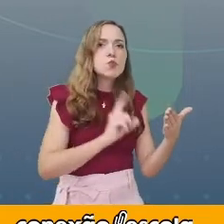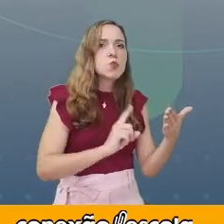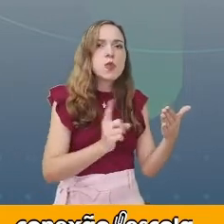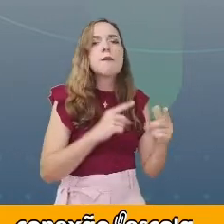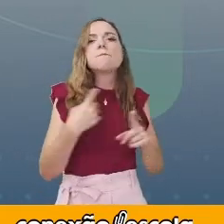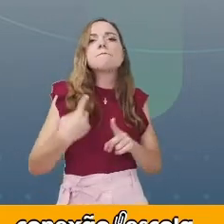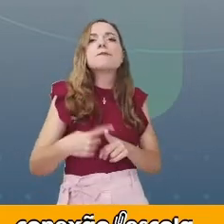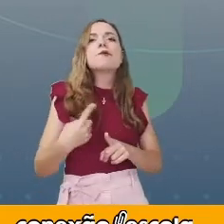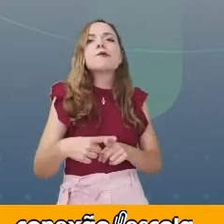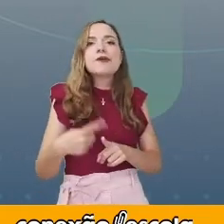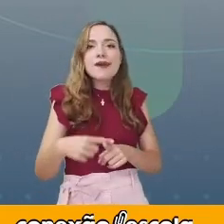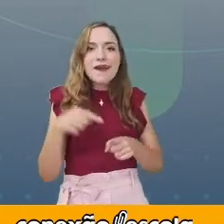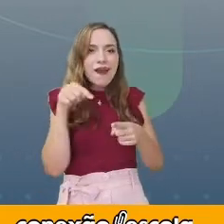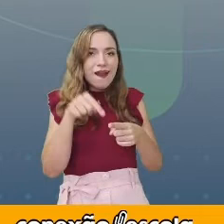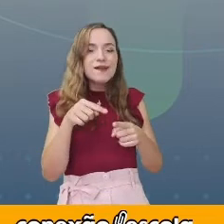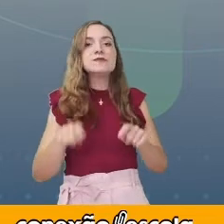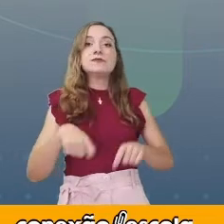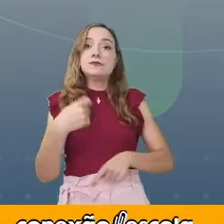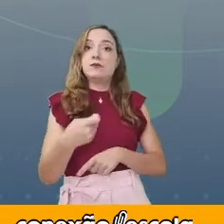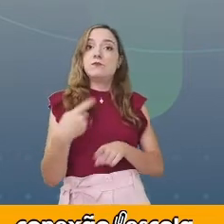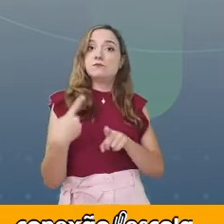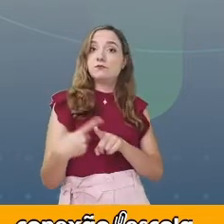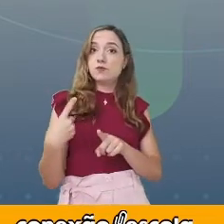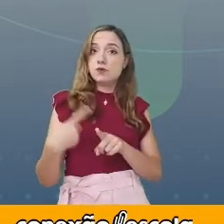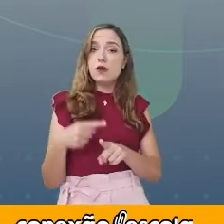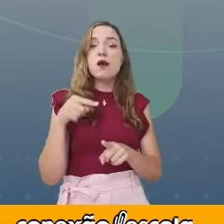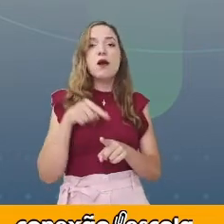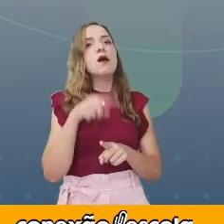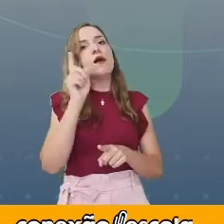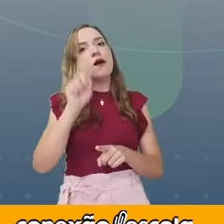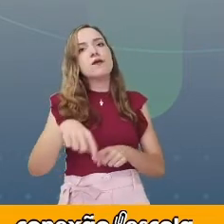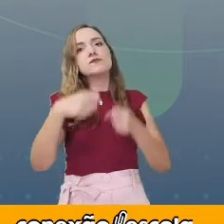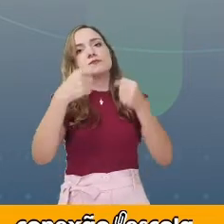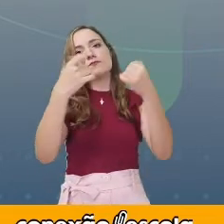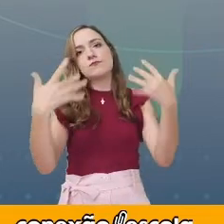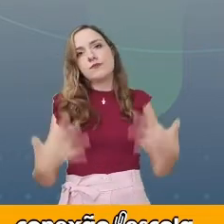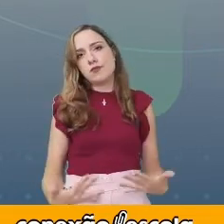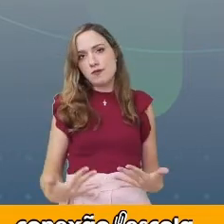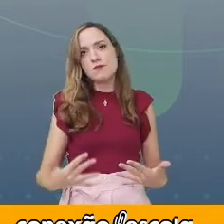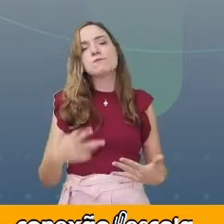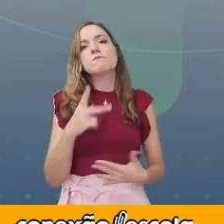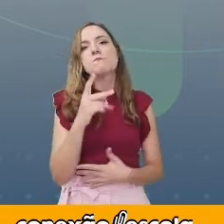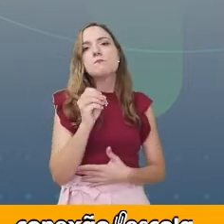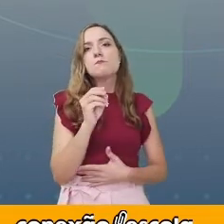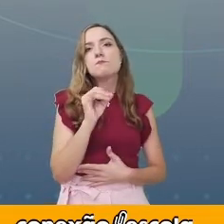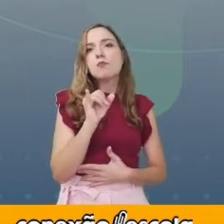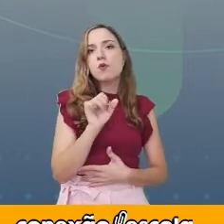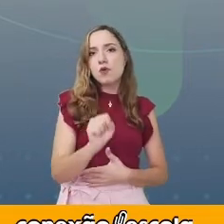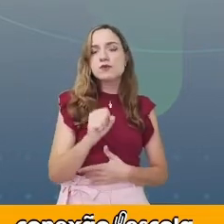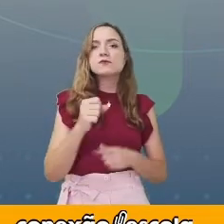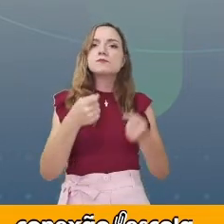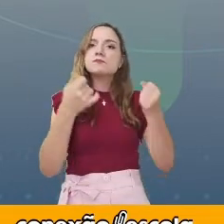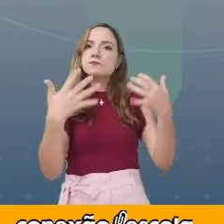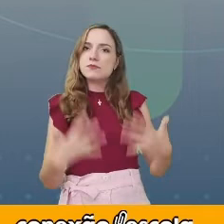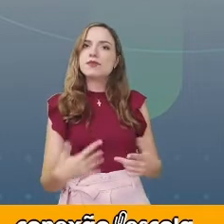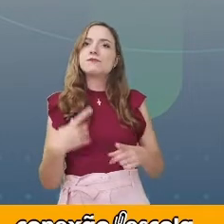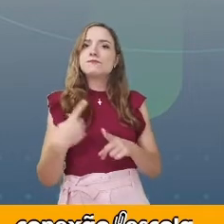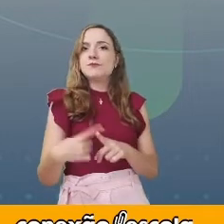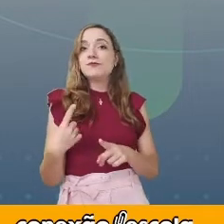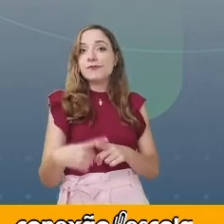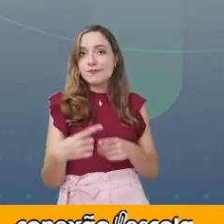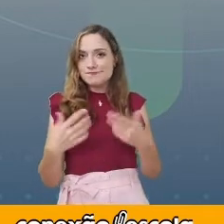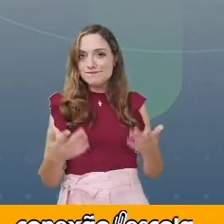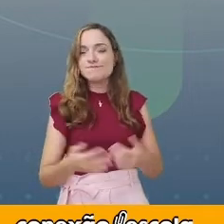disponível. Então, o termo pois, ele está fazendo com que a ideia ela tenha uma progressão.